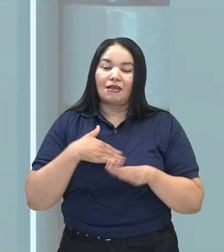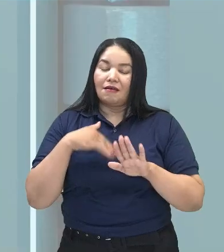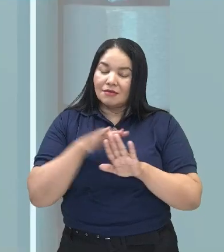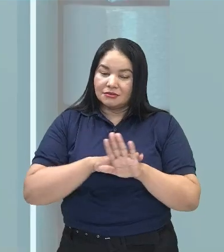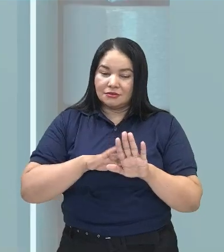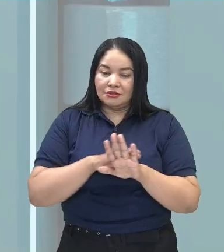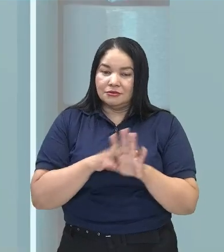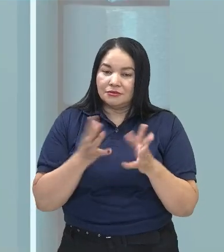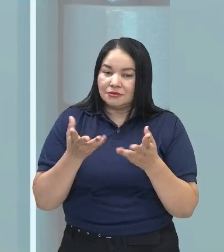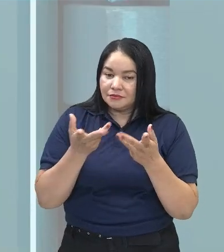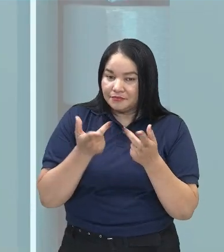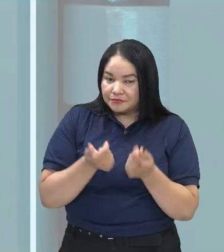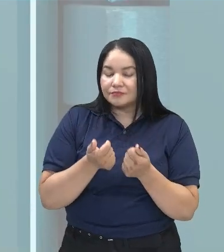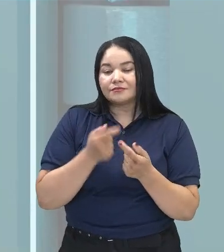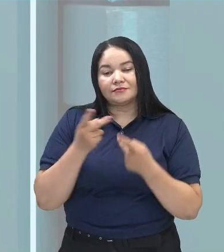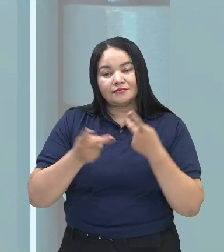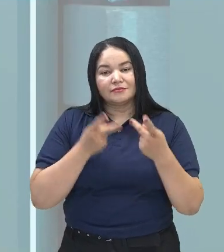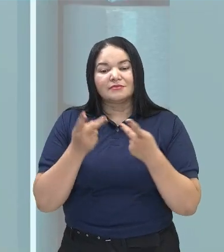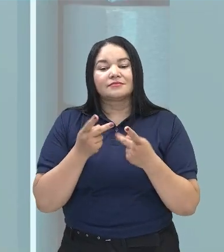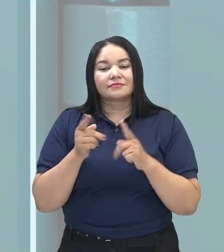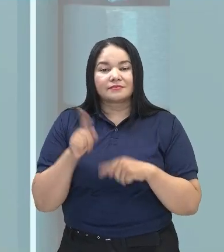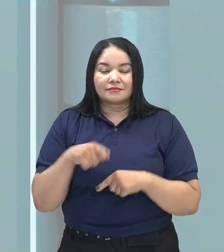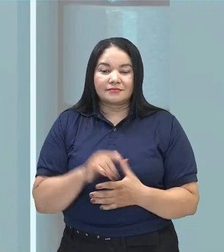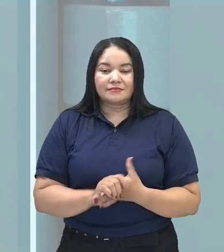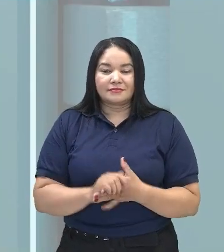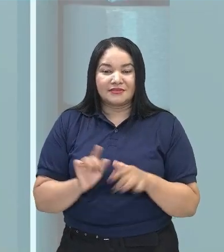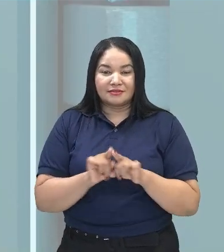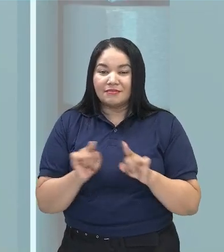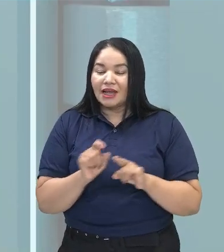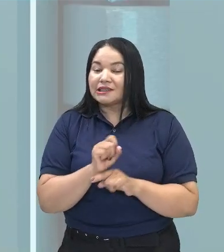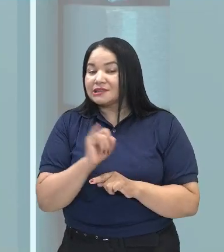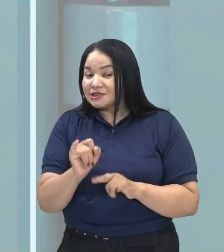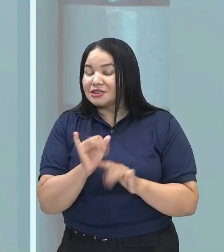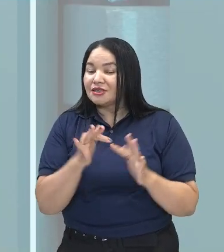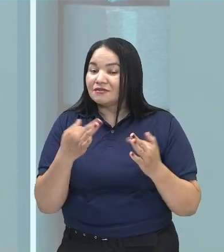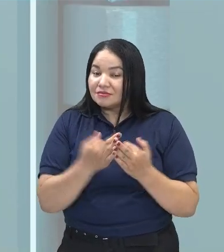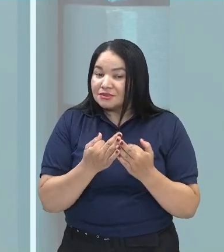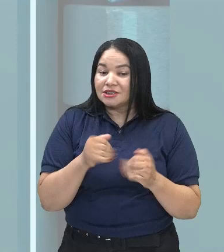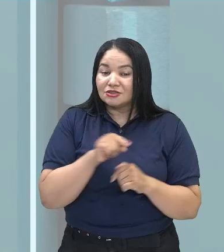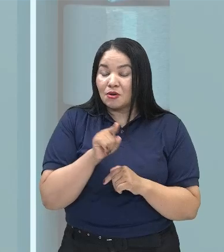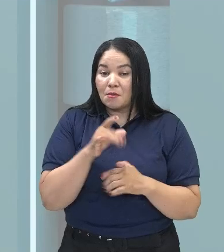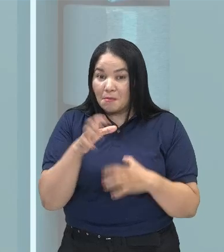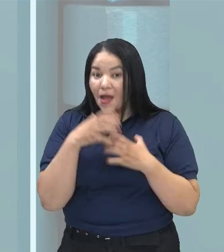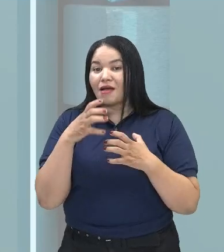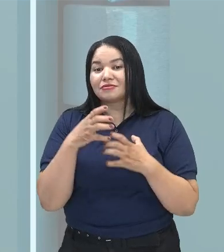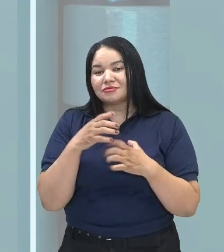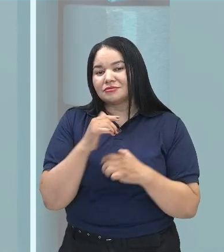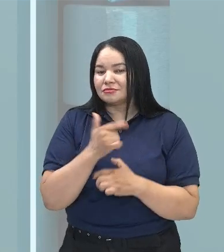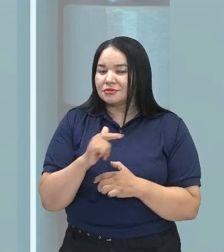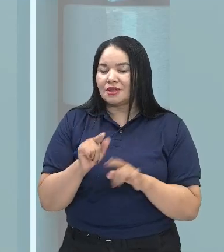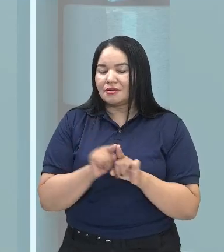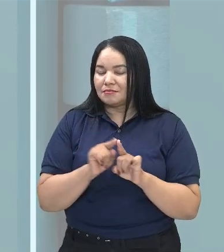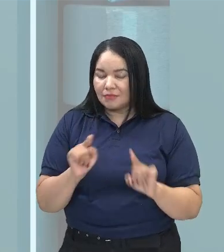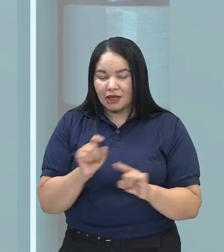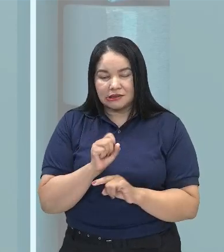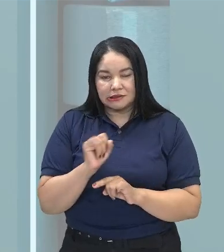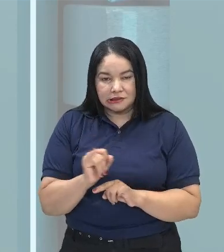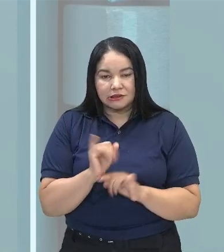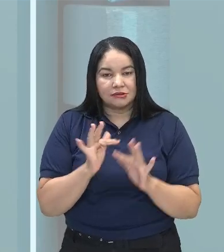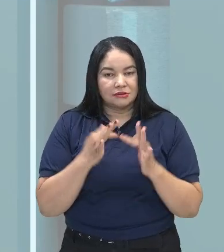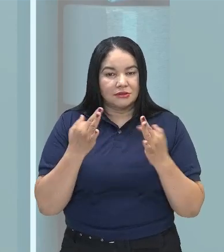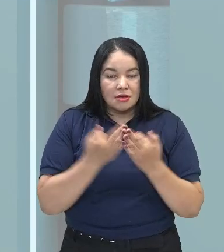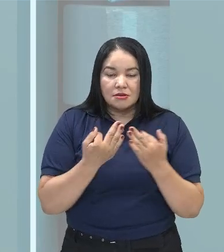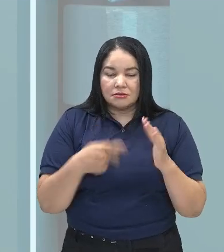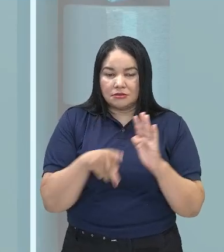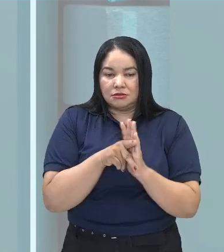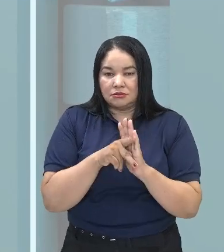uma pessoa. É claro que se você não é daquela família, você não vai sentir muito, mas a gente está falando, né, principalmente para quem